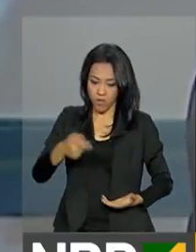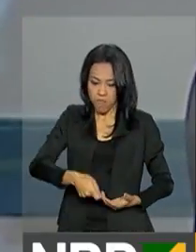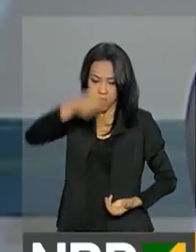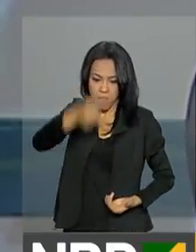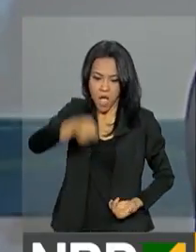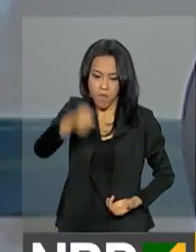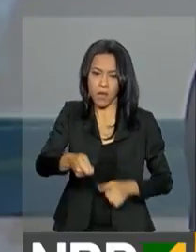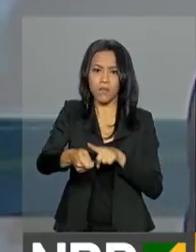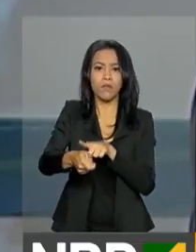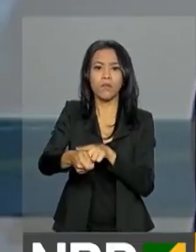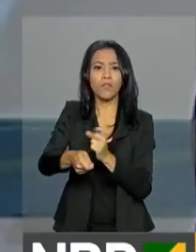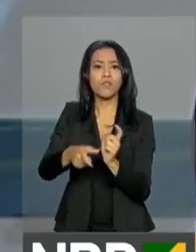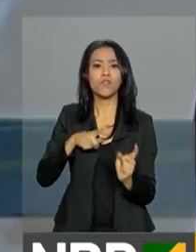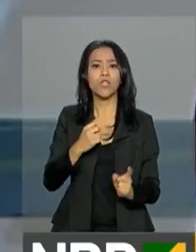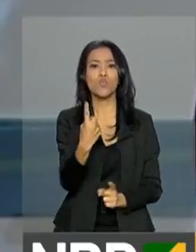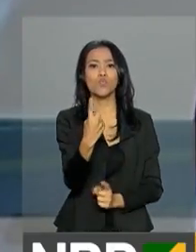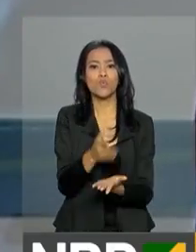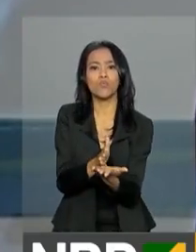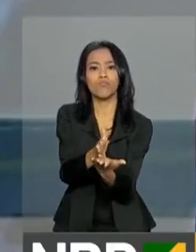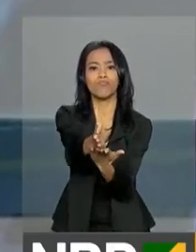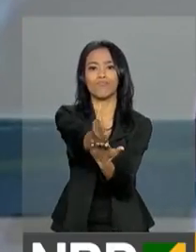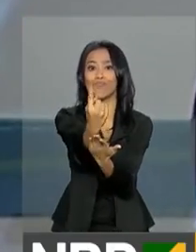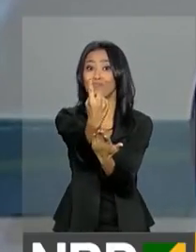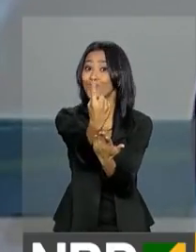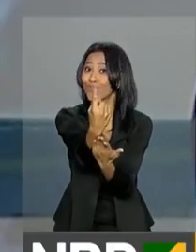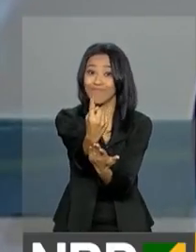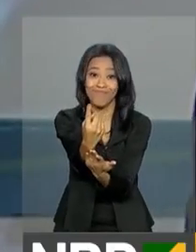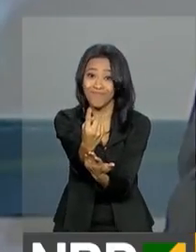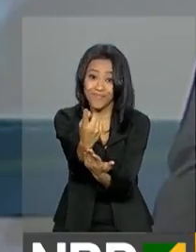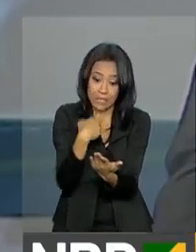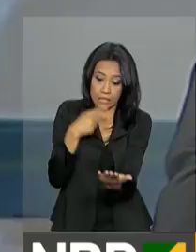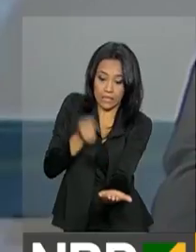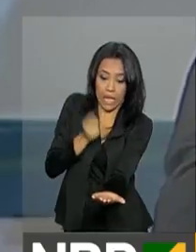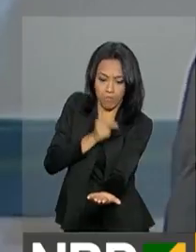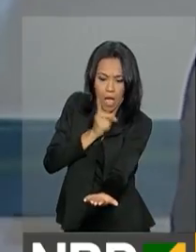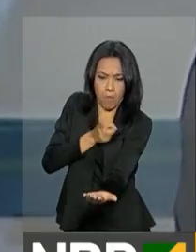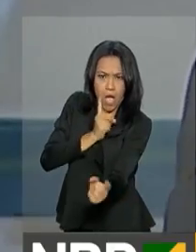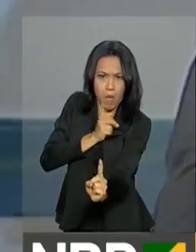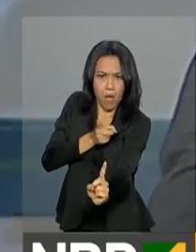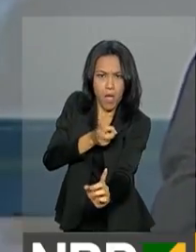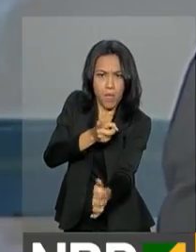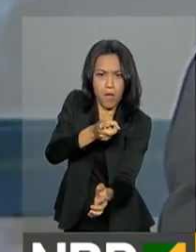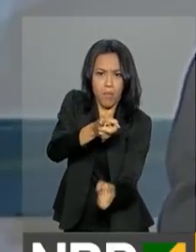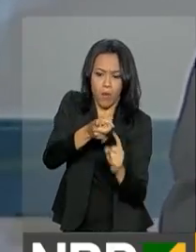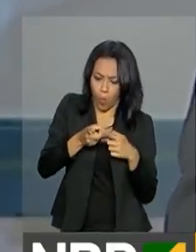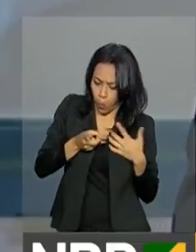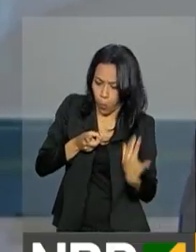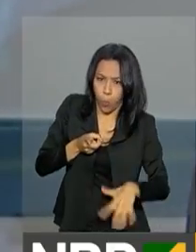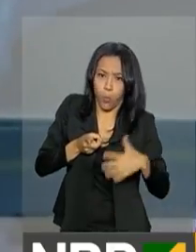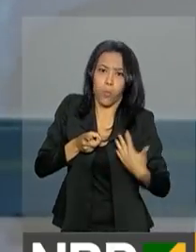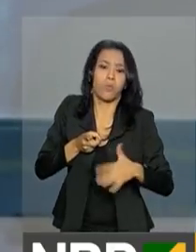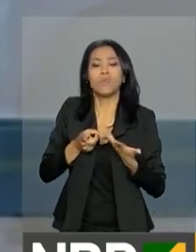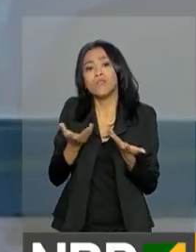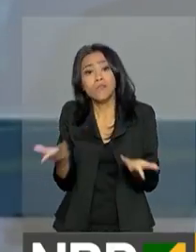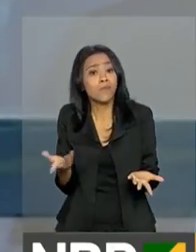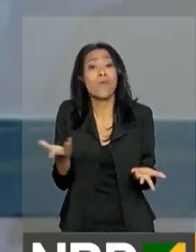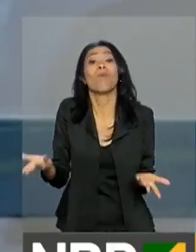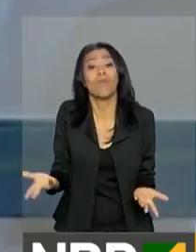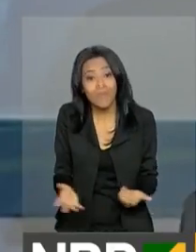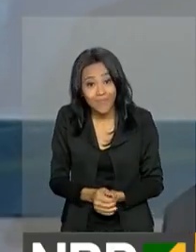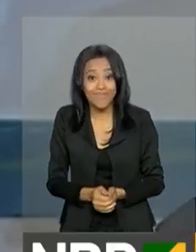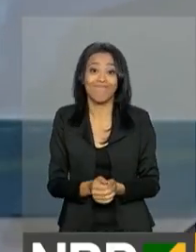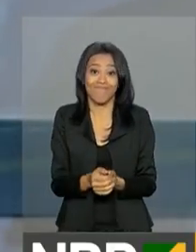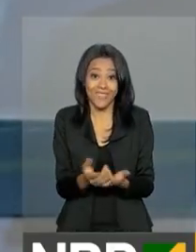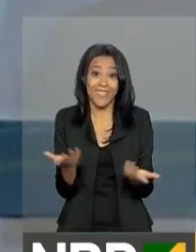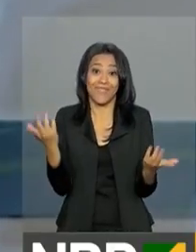uma única direção da imprensa. E esta direção da imprensa, esta formatação, esta formulação da imprensa, é que